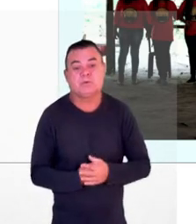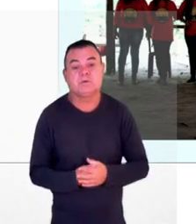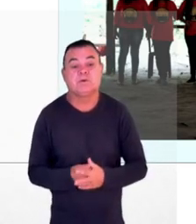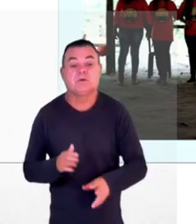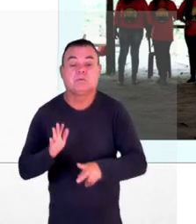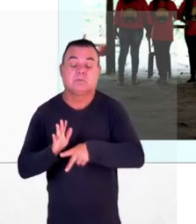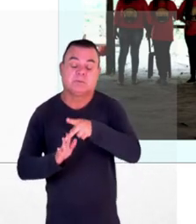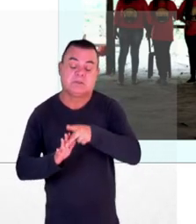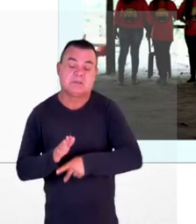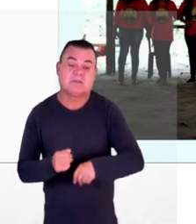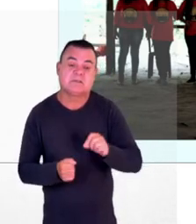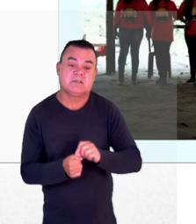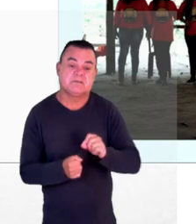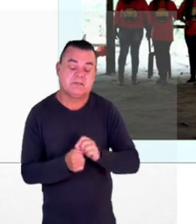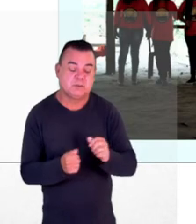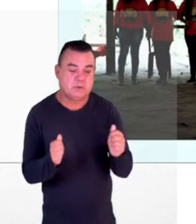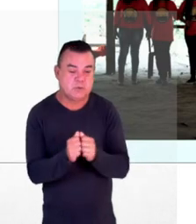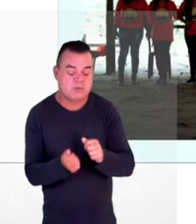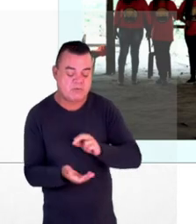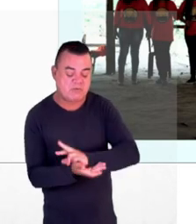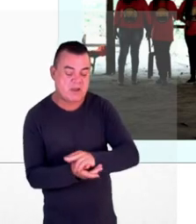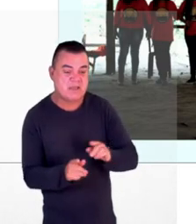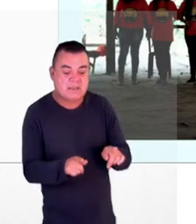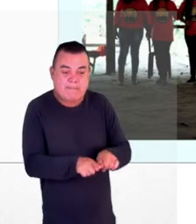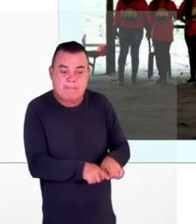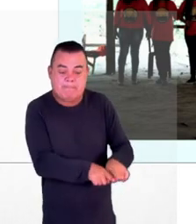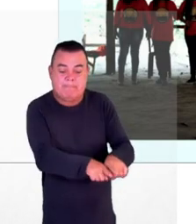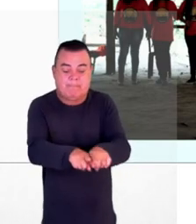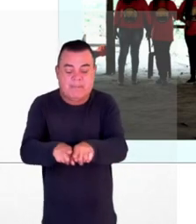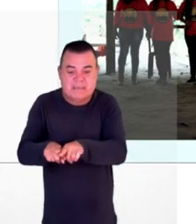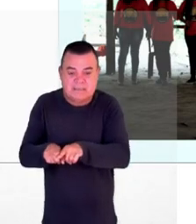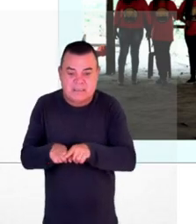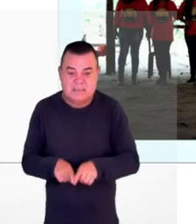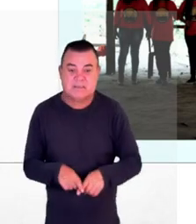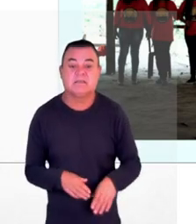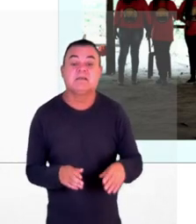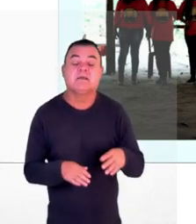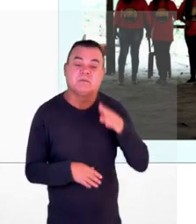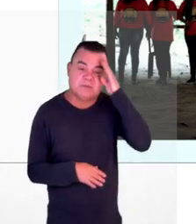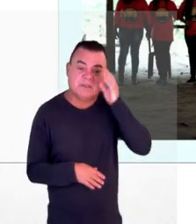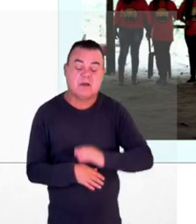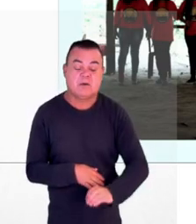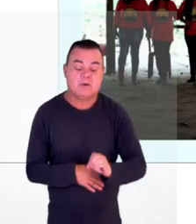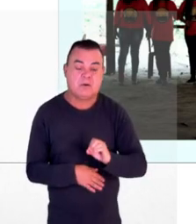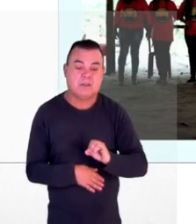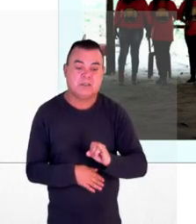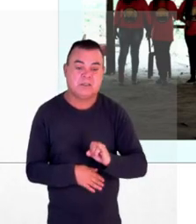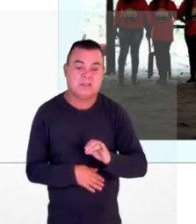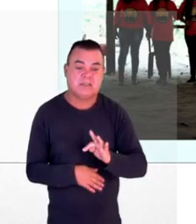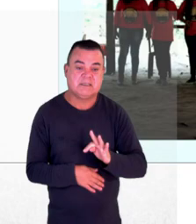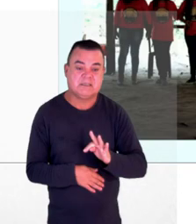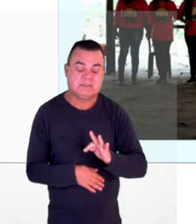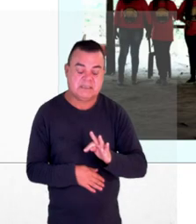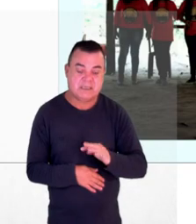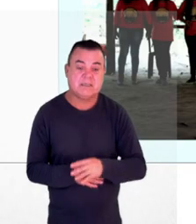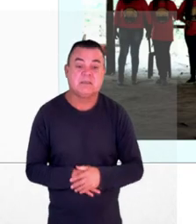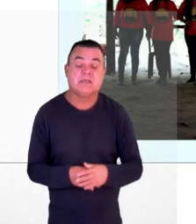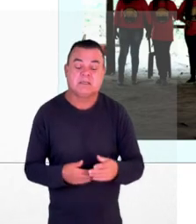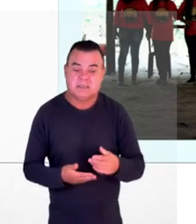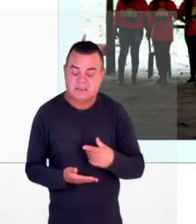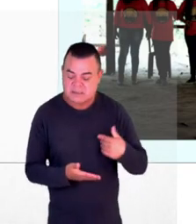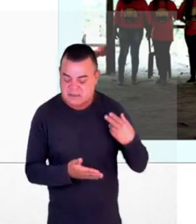realizado com muitas parcerias principalmente a parceria da oit da organização internacional do trabalho que desde o início está